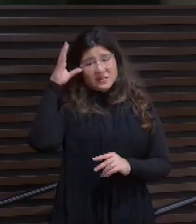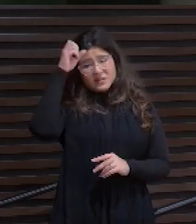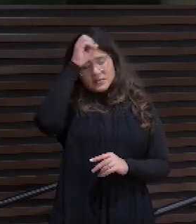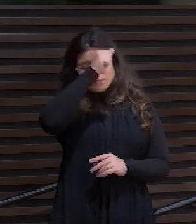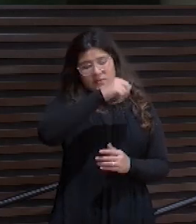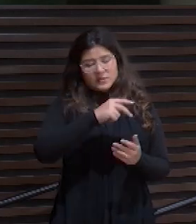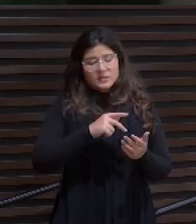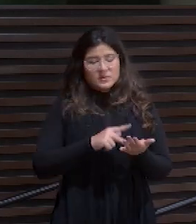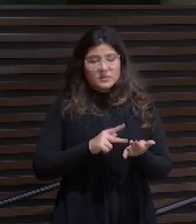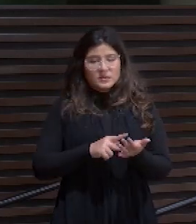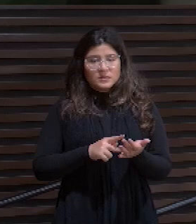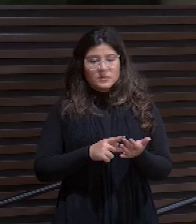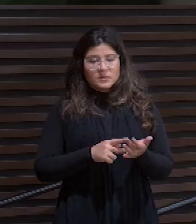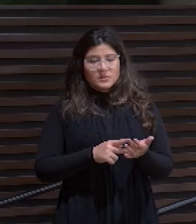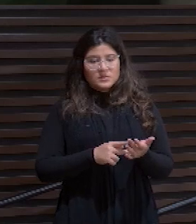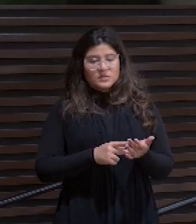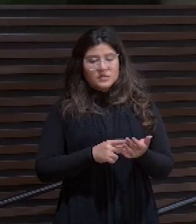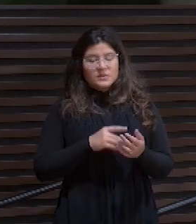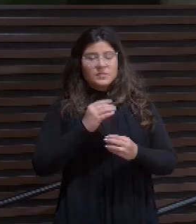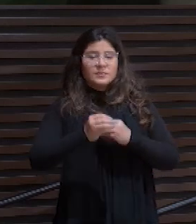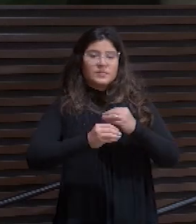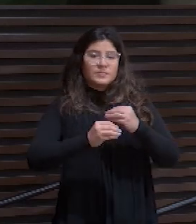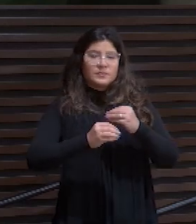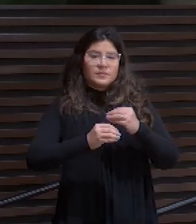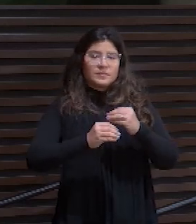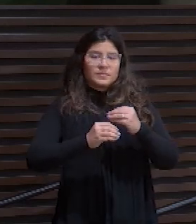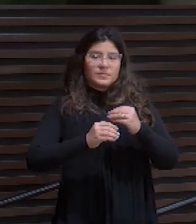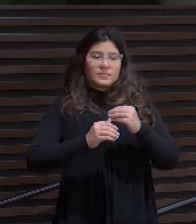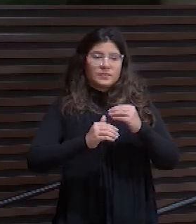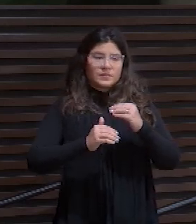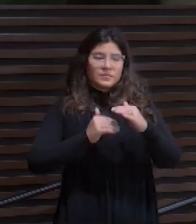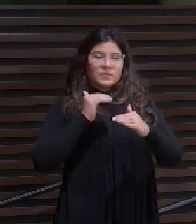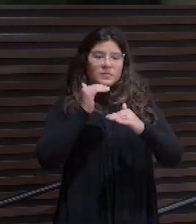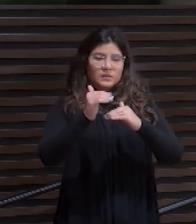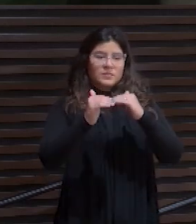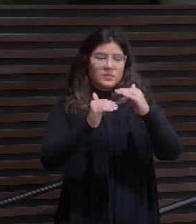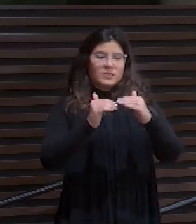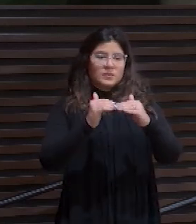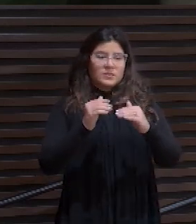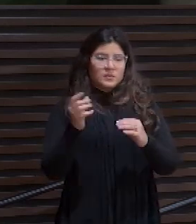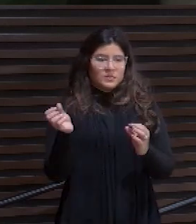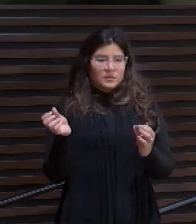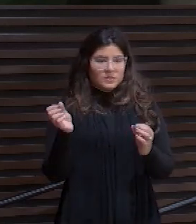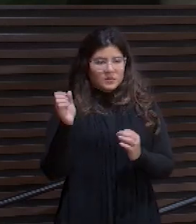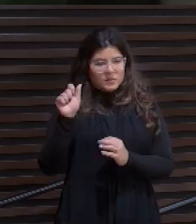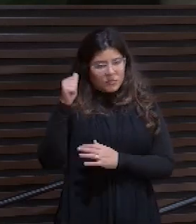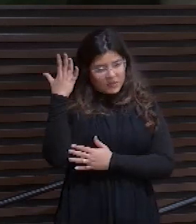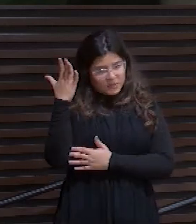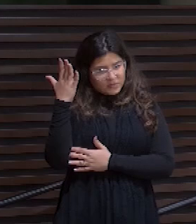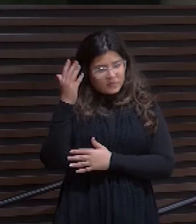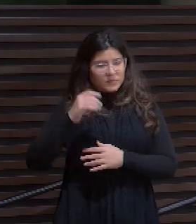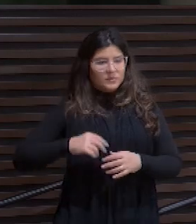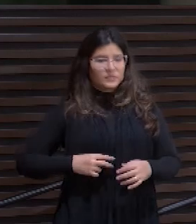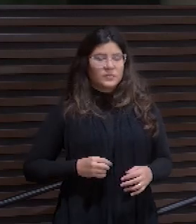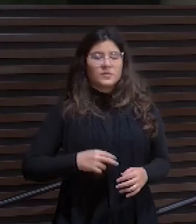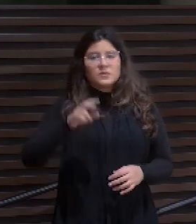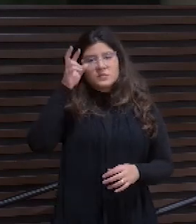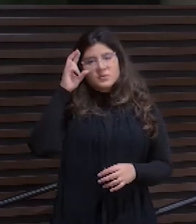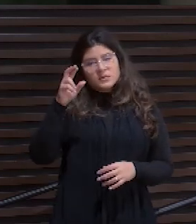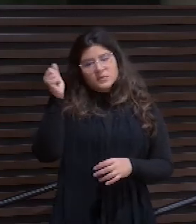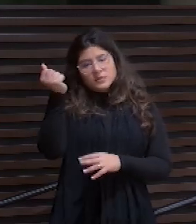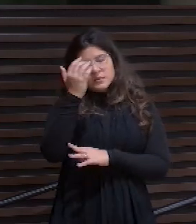resultou progressivamente na mudança que ele sempre buscou. Amados, então que o Senhor revele isso no nosso coração cada